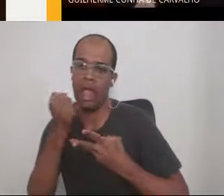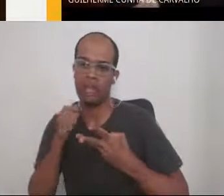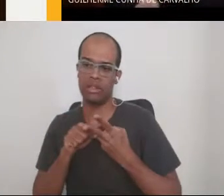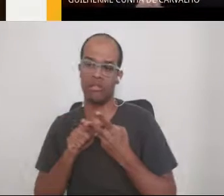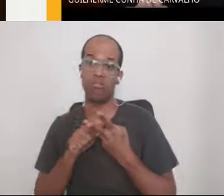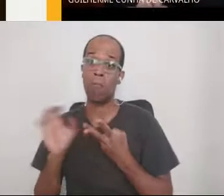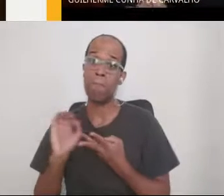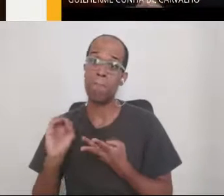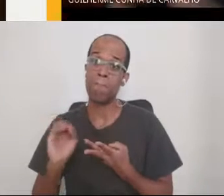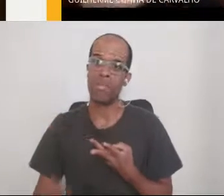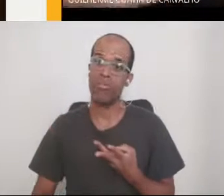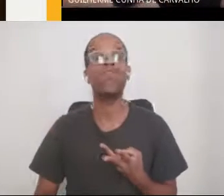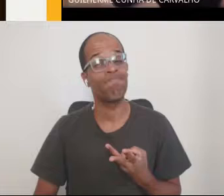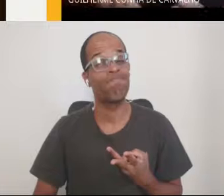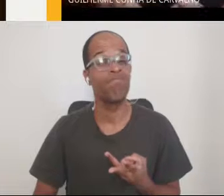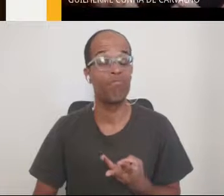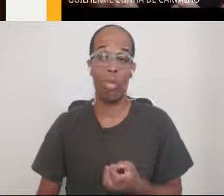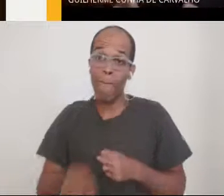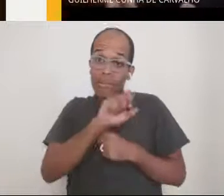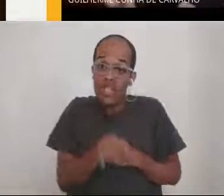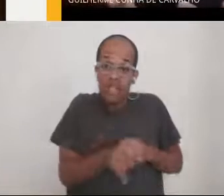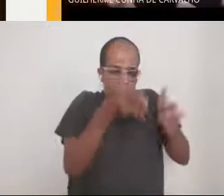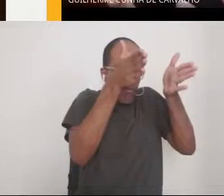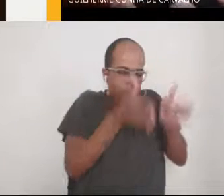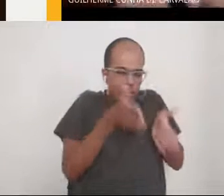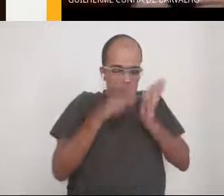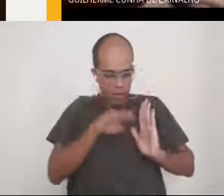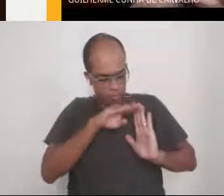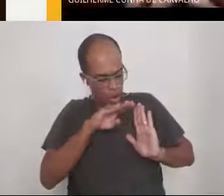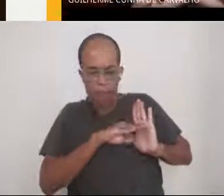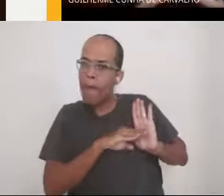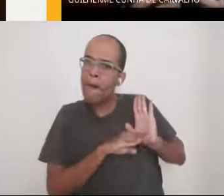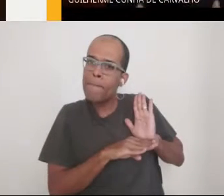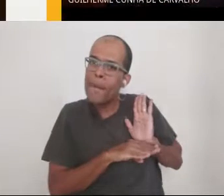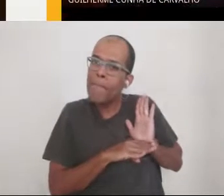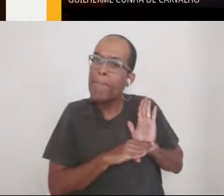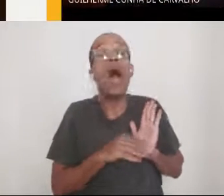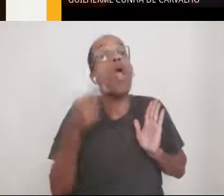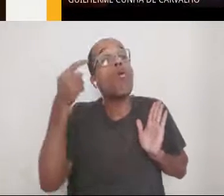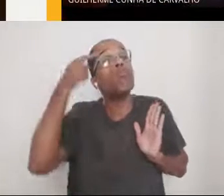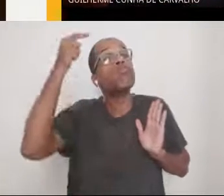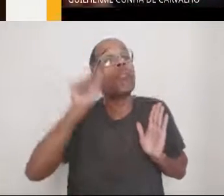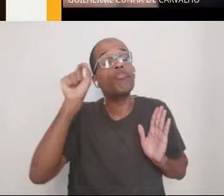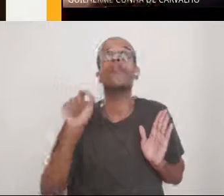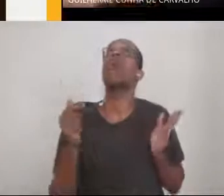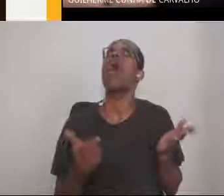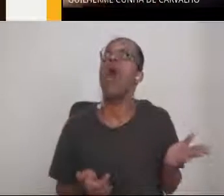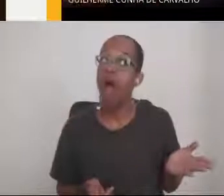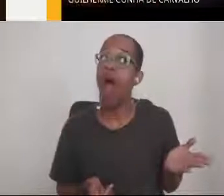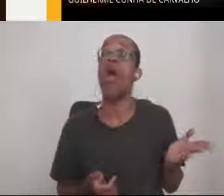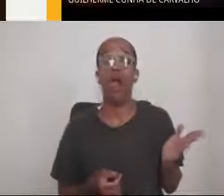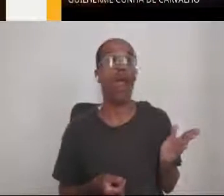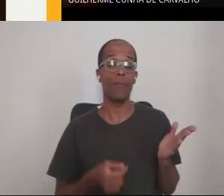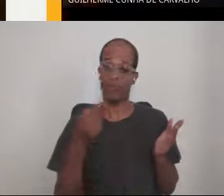ciências. Então, quando eu faço esse planejamento inicial aqui, o que eu me proponho? Eu vou olhar aqui,